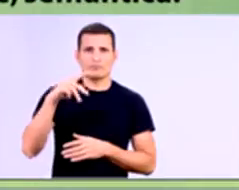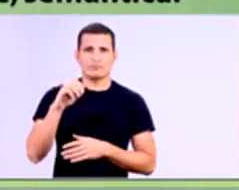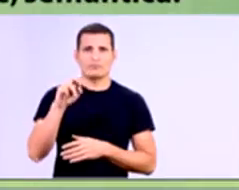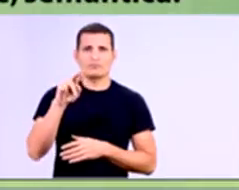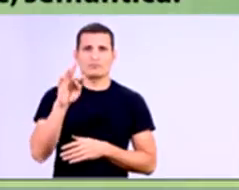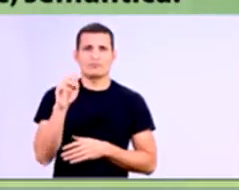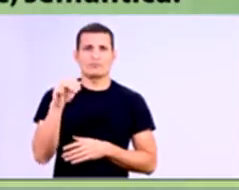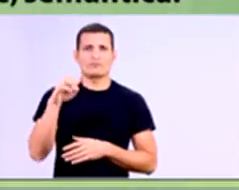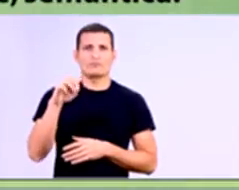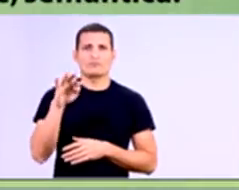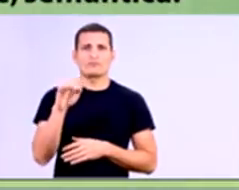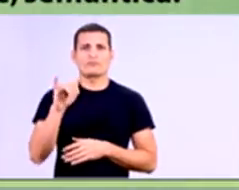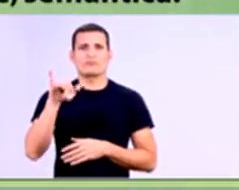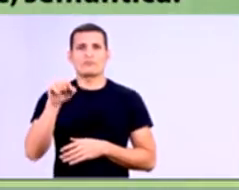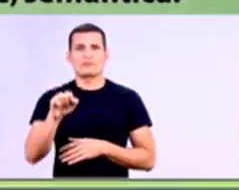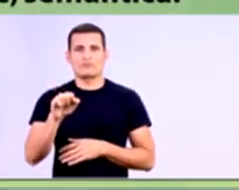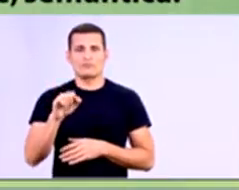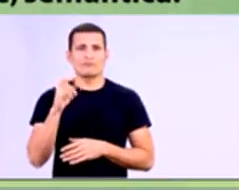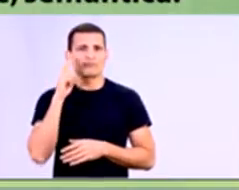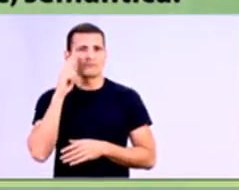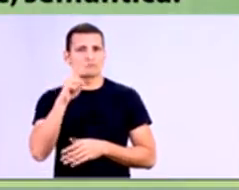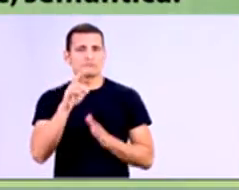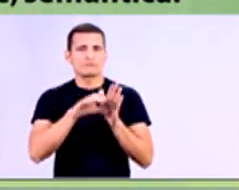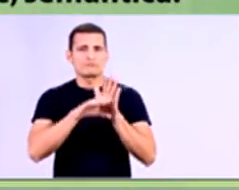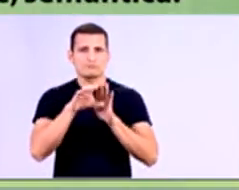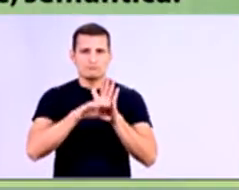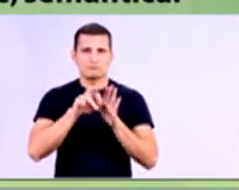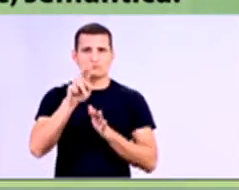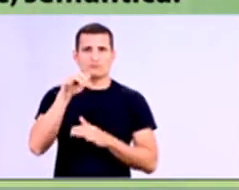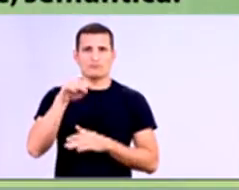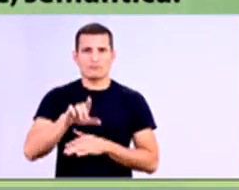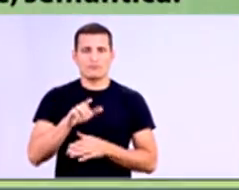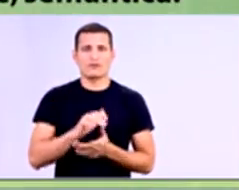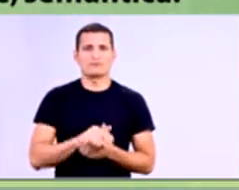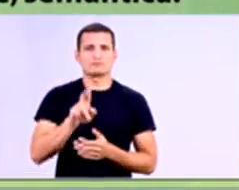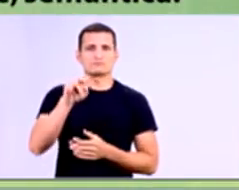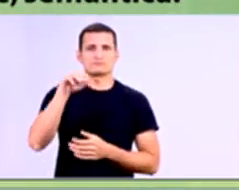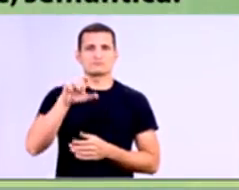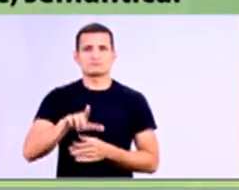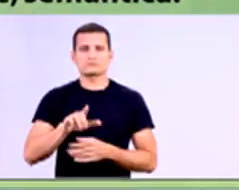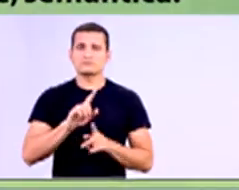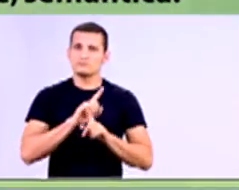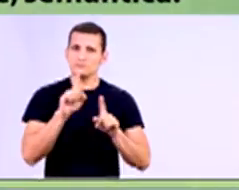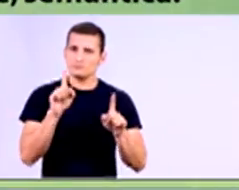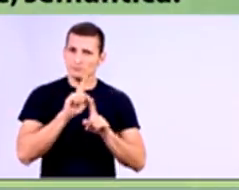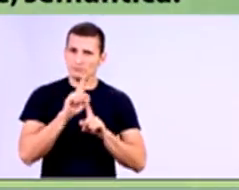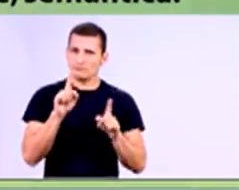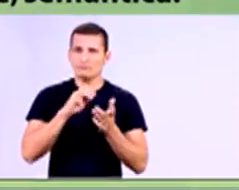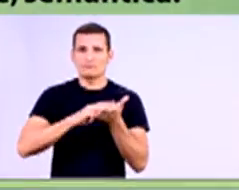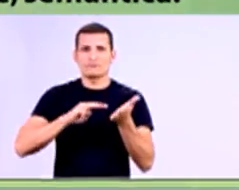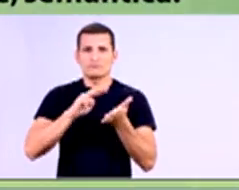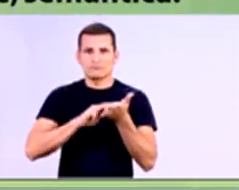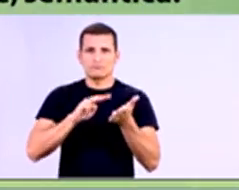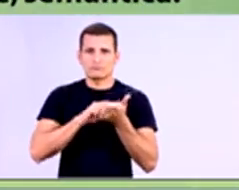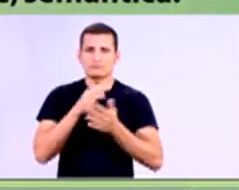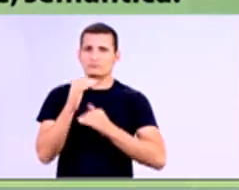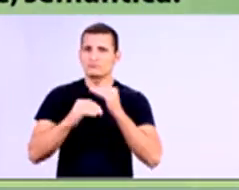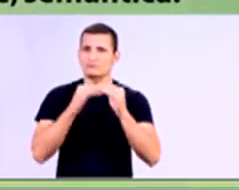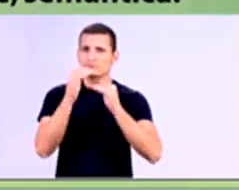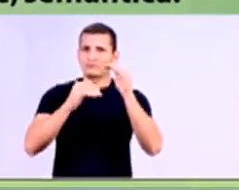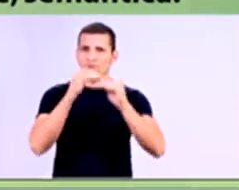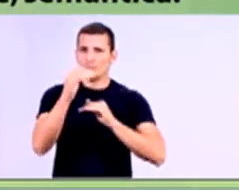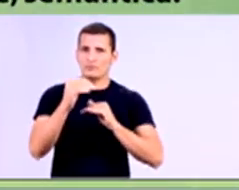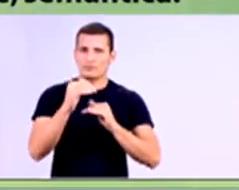comportamentais. Vamos entender um pouquinho sobre o conceito do UML. A UML não é uma metodologia de